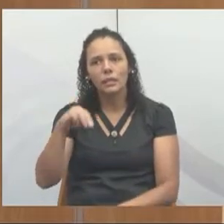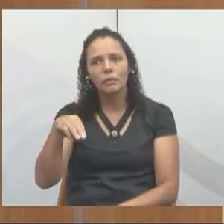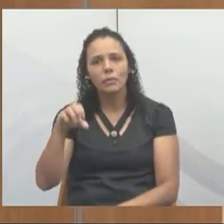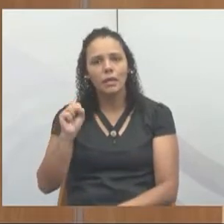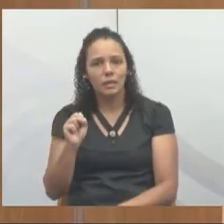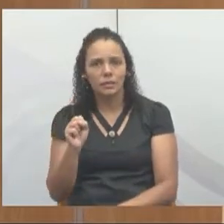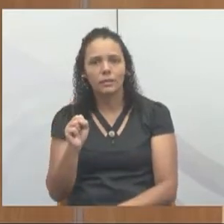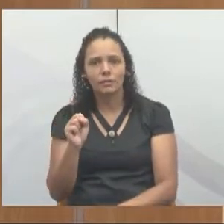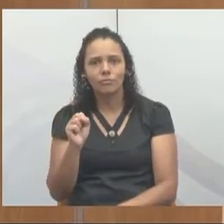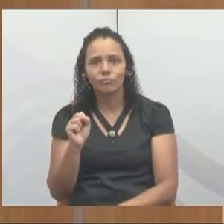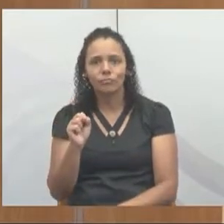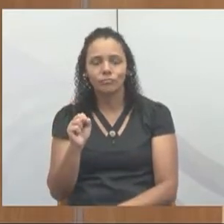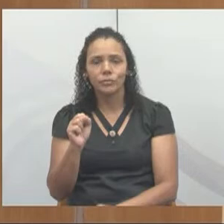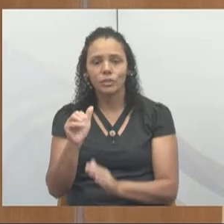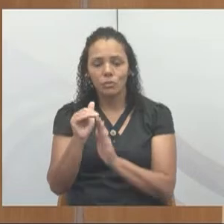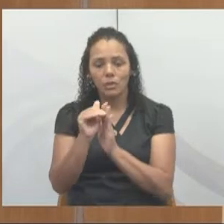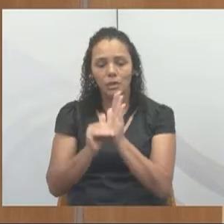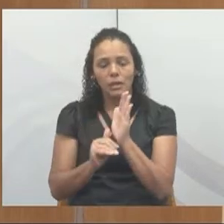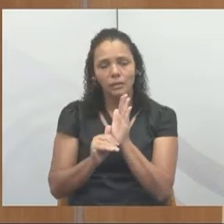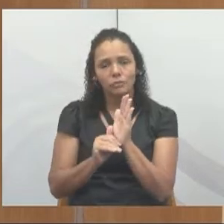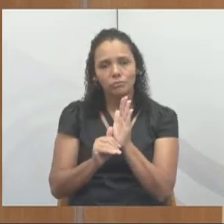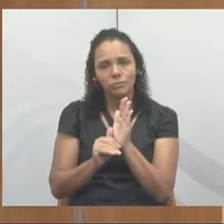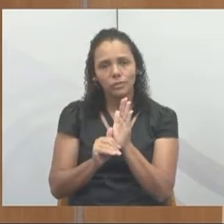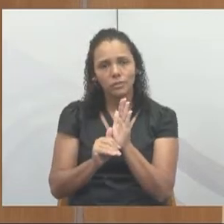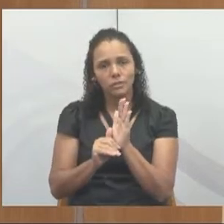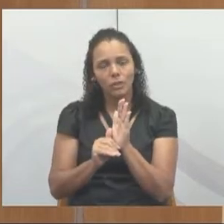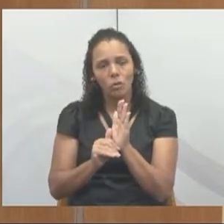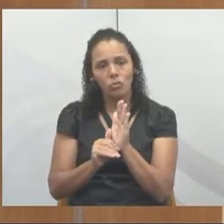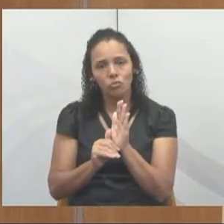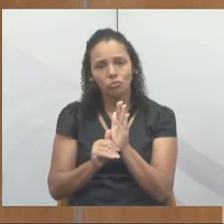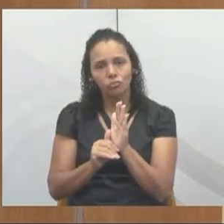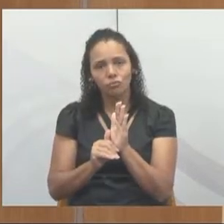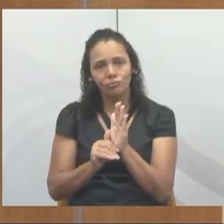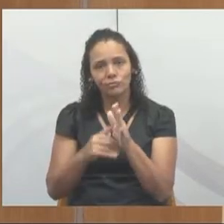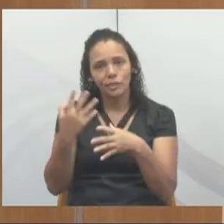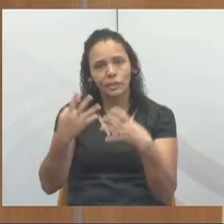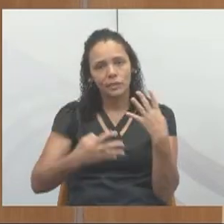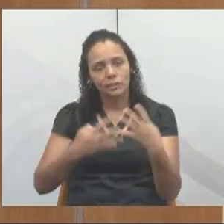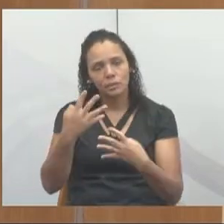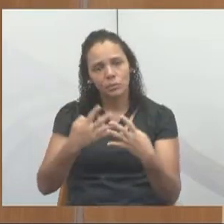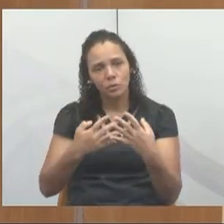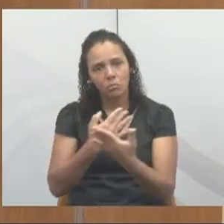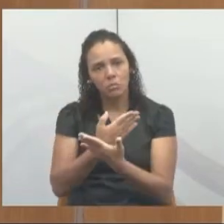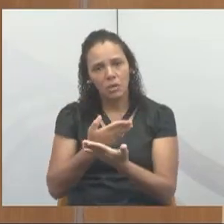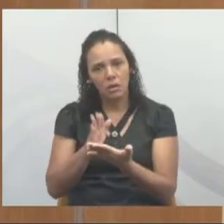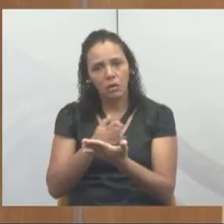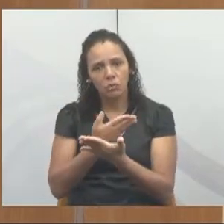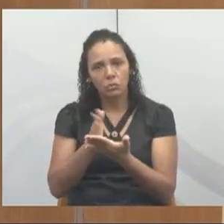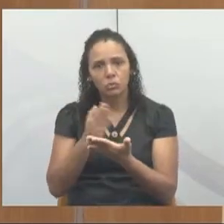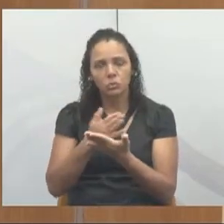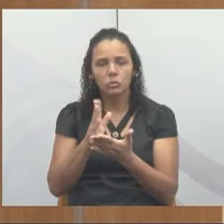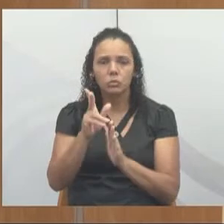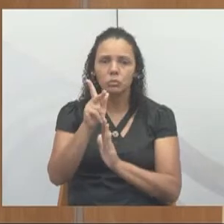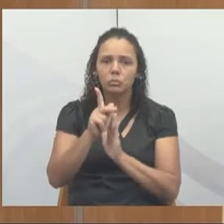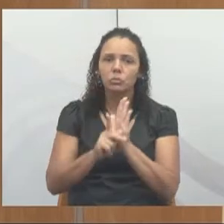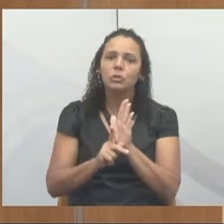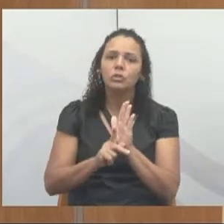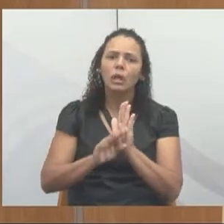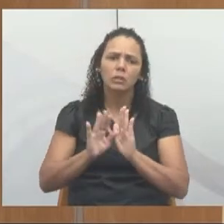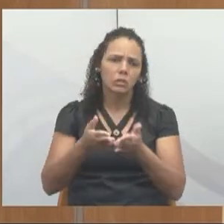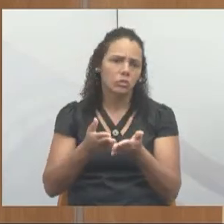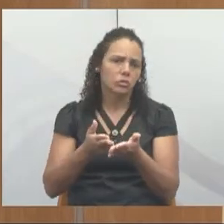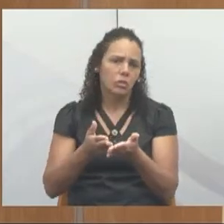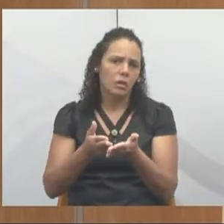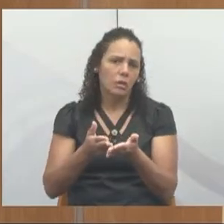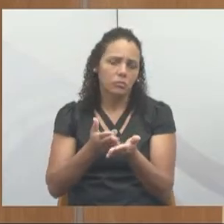petróleo. Essa redução fez que alguns projetos que já estavam em andamento, e hoje está licitado,